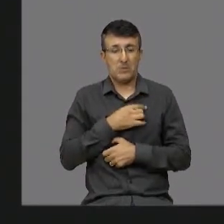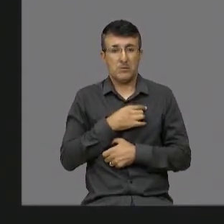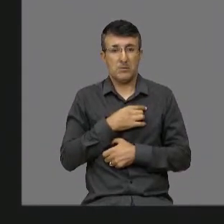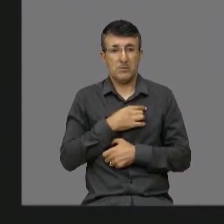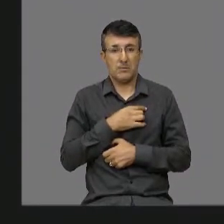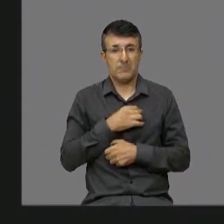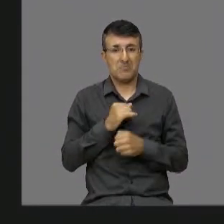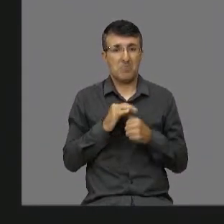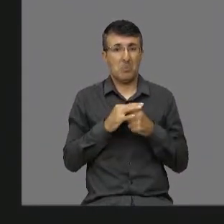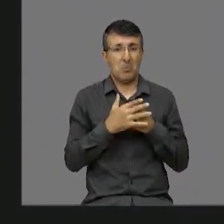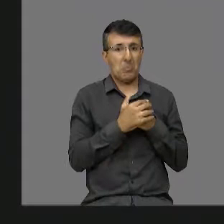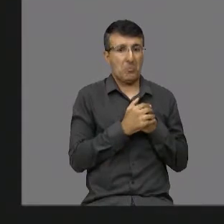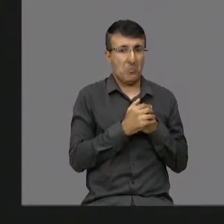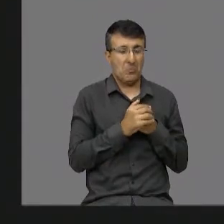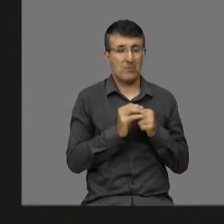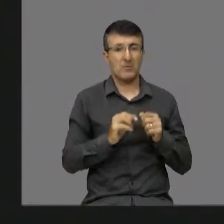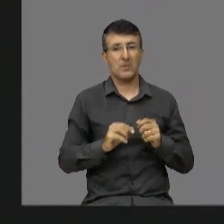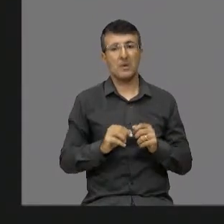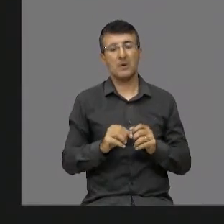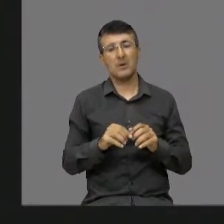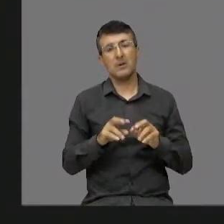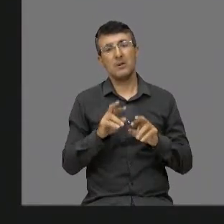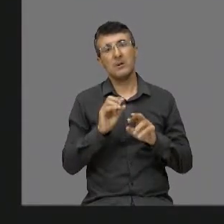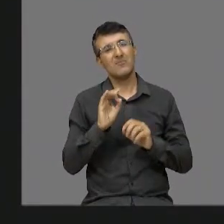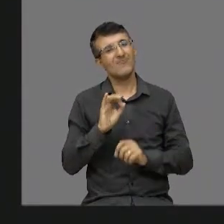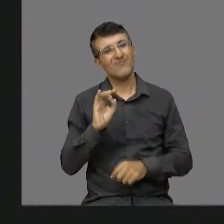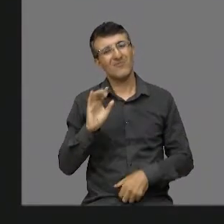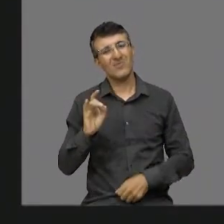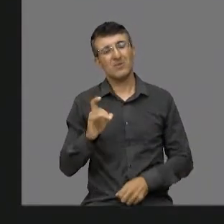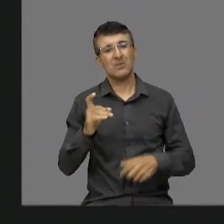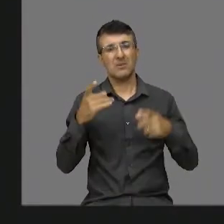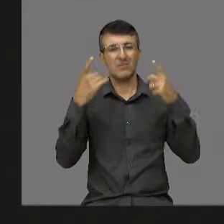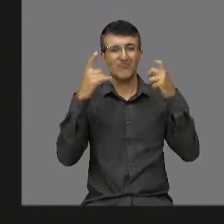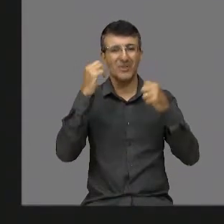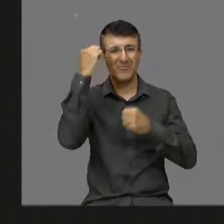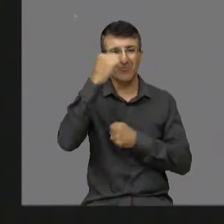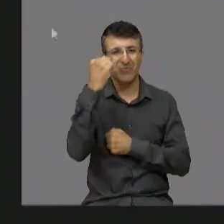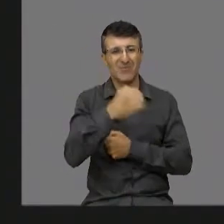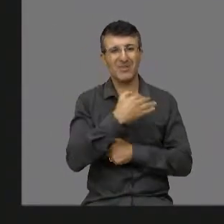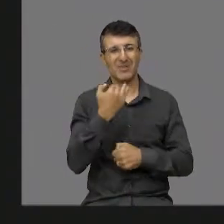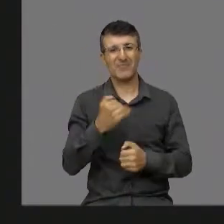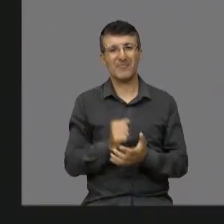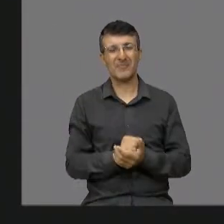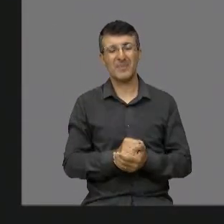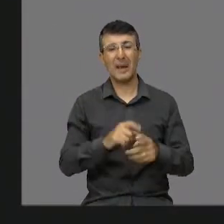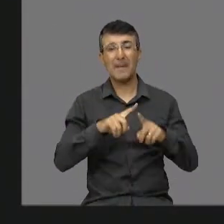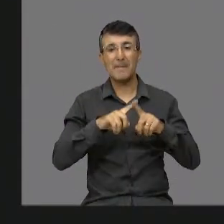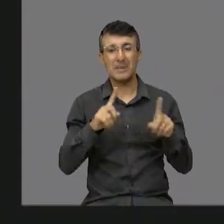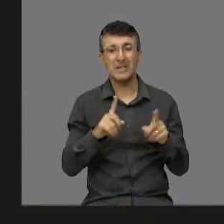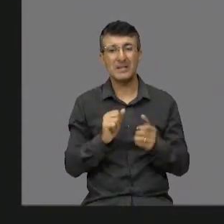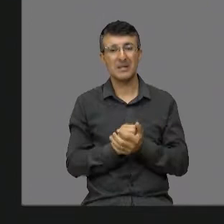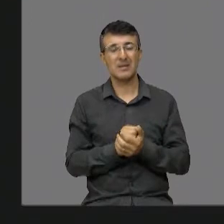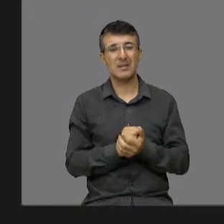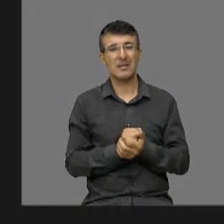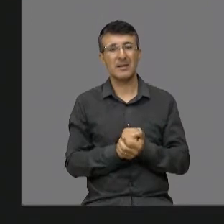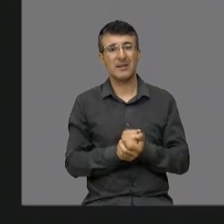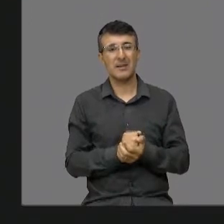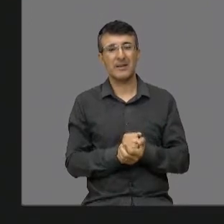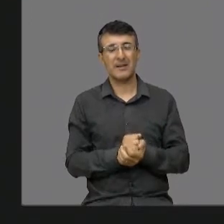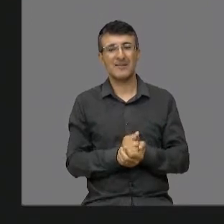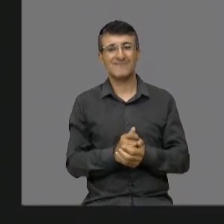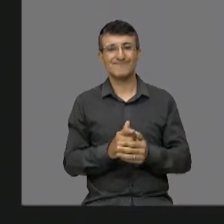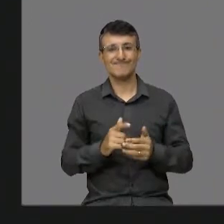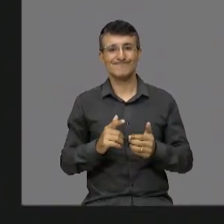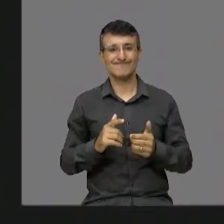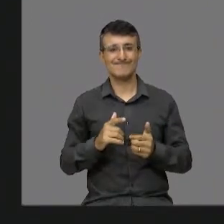próprio femicídio, que é uma coisa bárbara, mas pior que o femicídio é a vingança através do infanticídio, que é